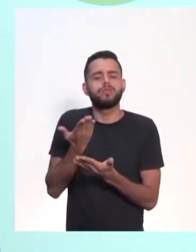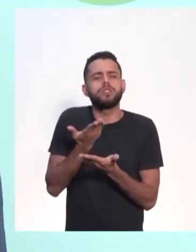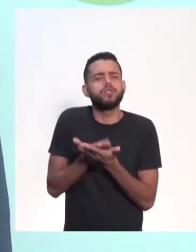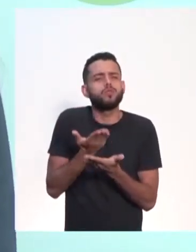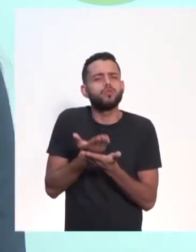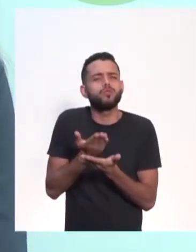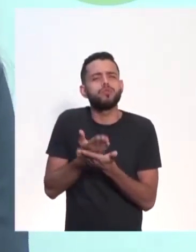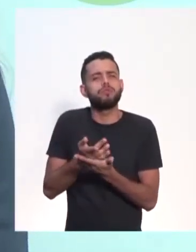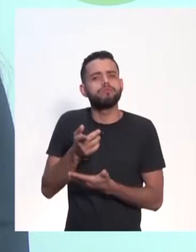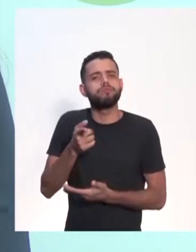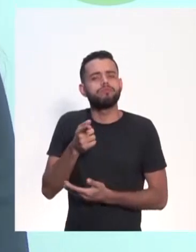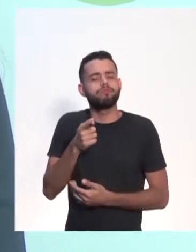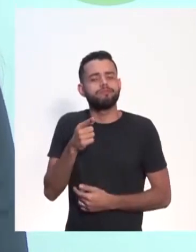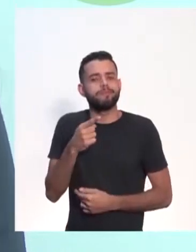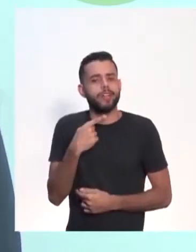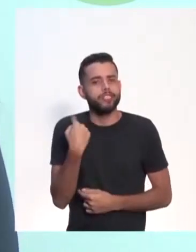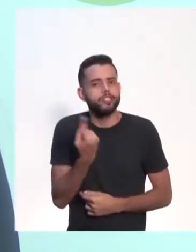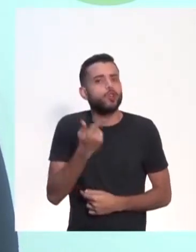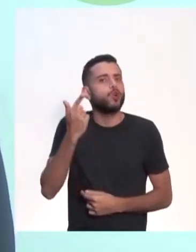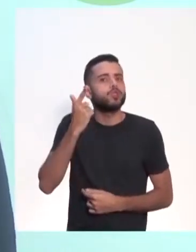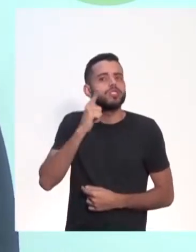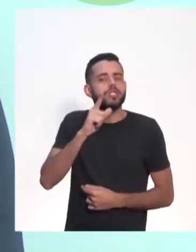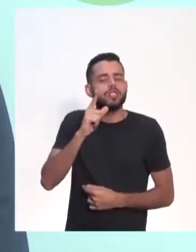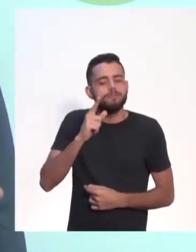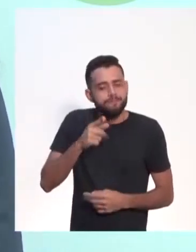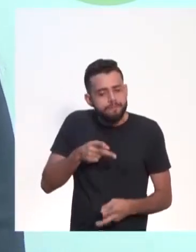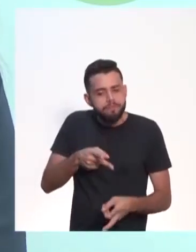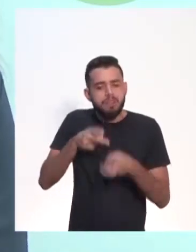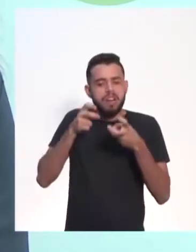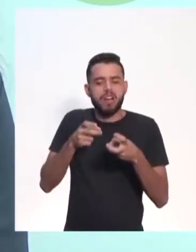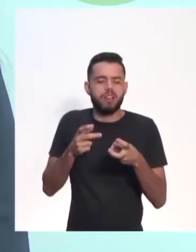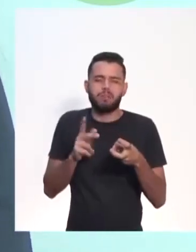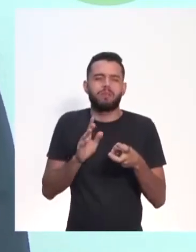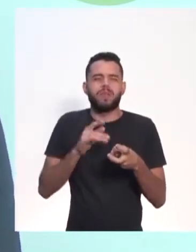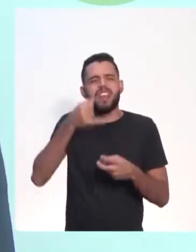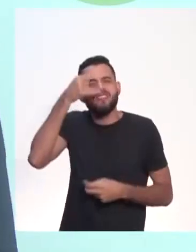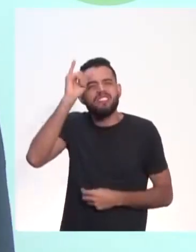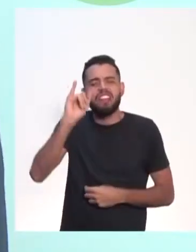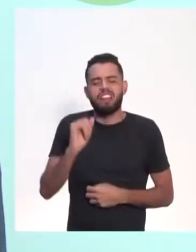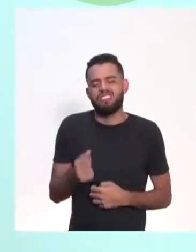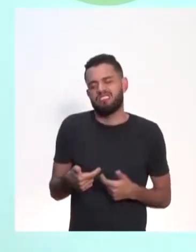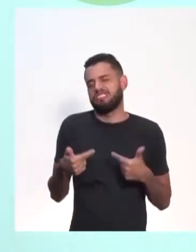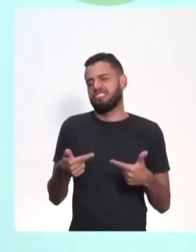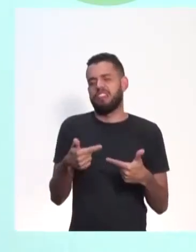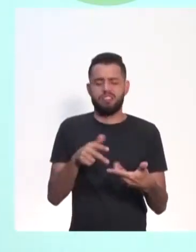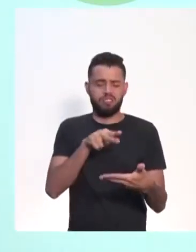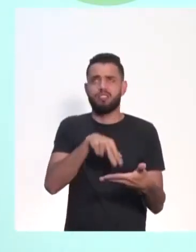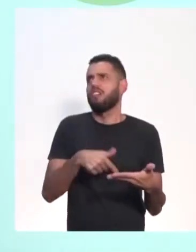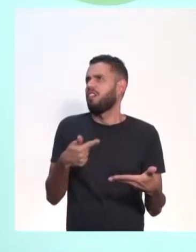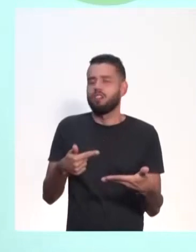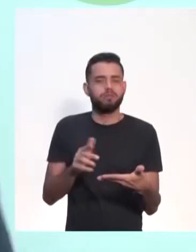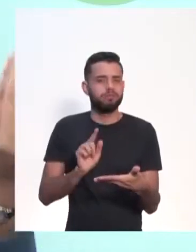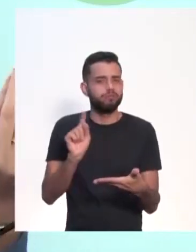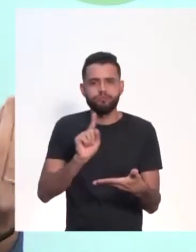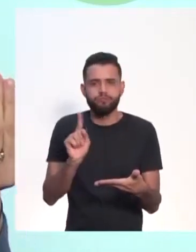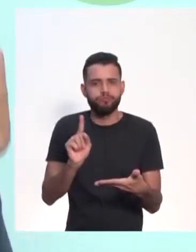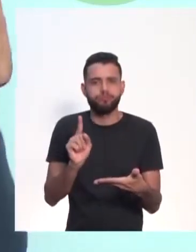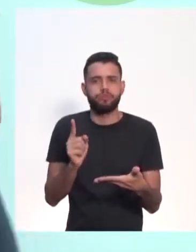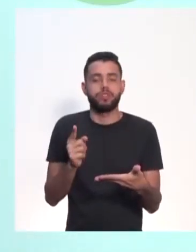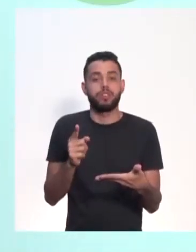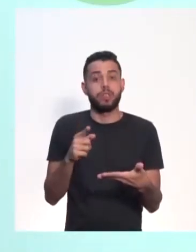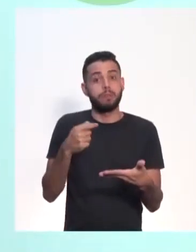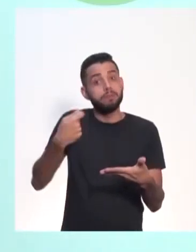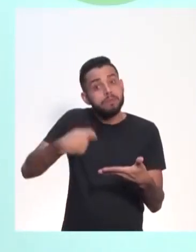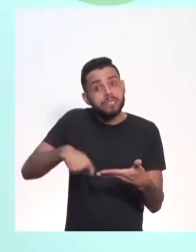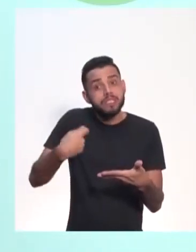tenha sentido para a gente, para que ele não se torne enfadonho, um pouco chato, a gente muitas vezes tem que conectar o que a gente